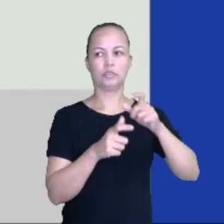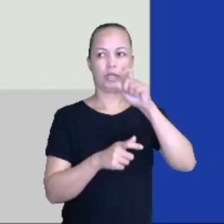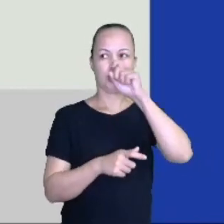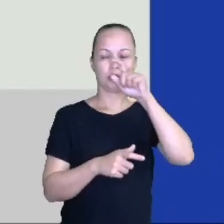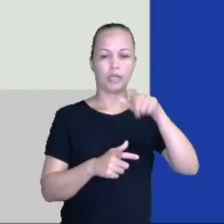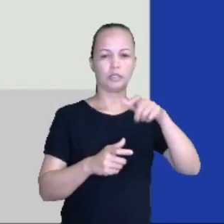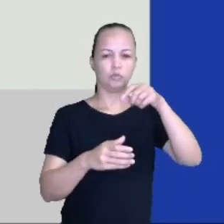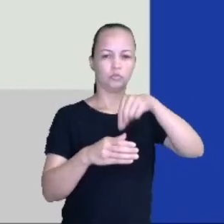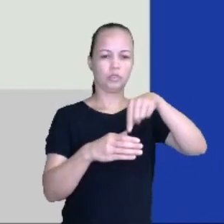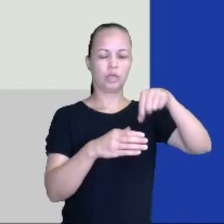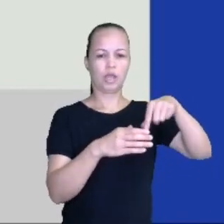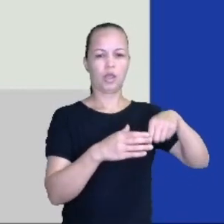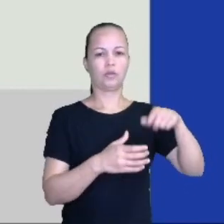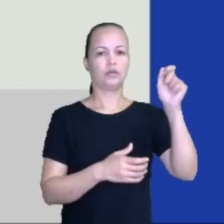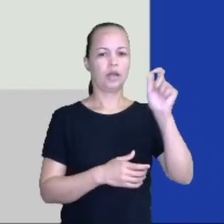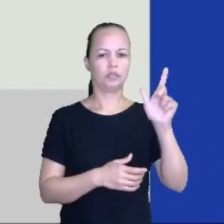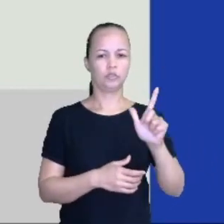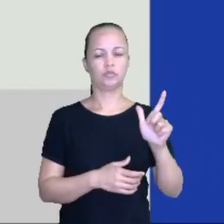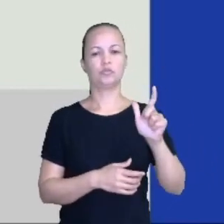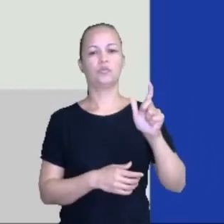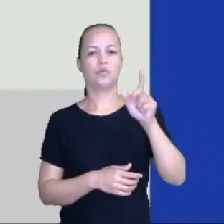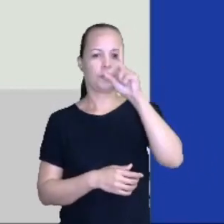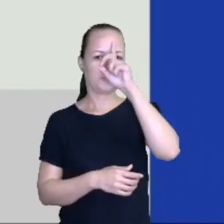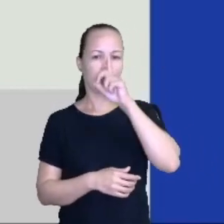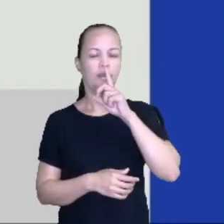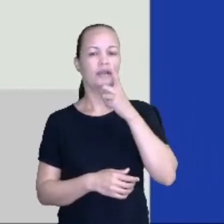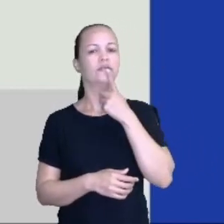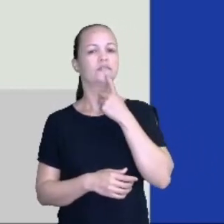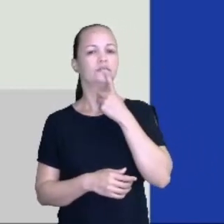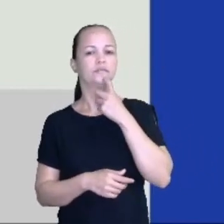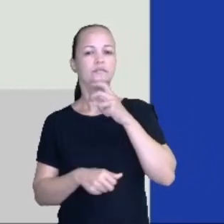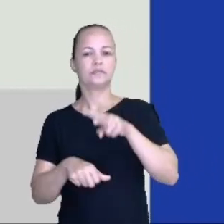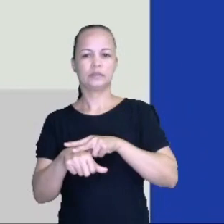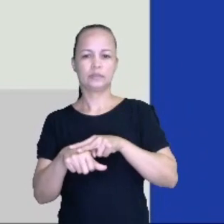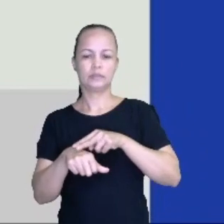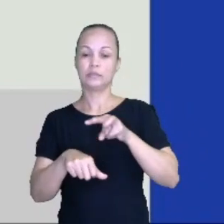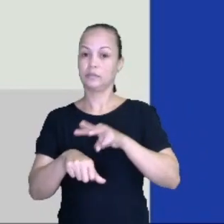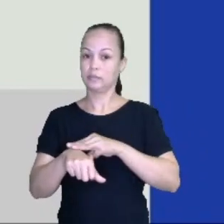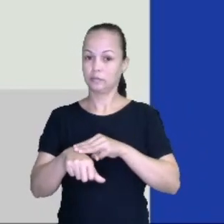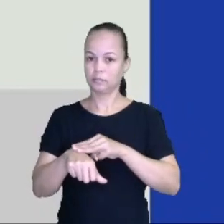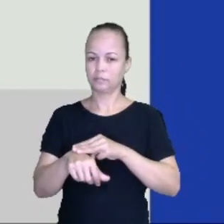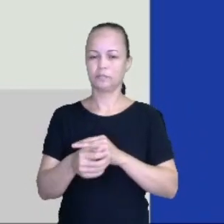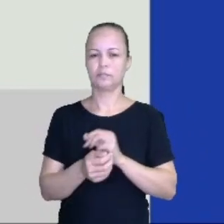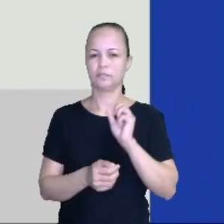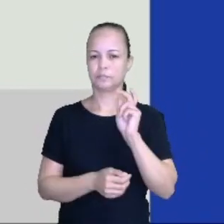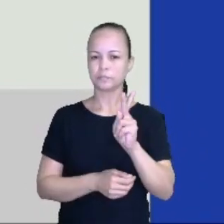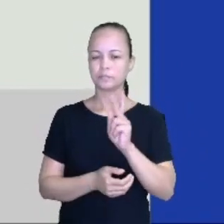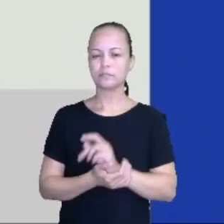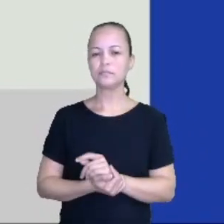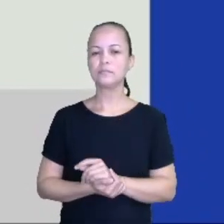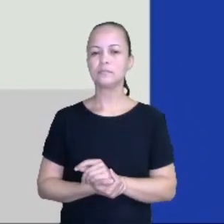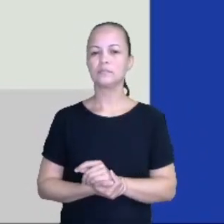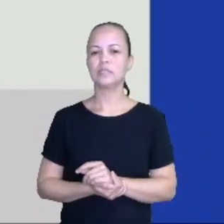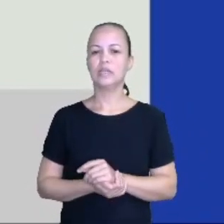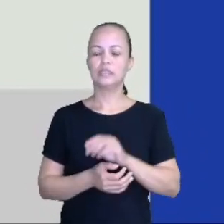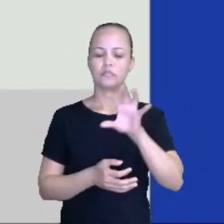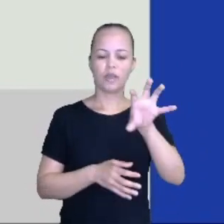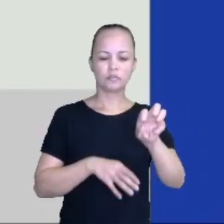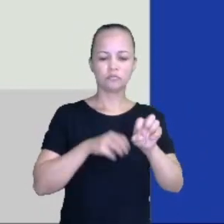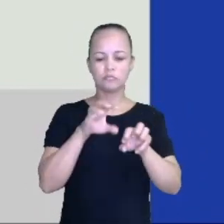seletiva, azul, amarelo, verde, vermelho e marrom. Ok? Que vai aí